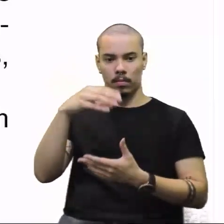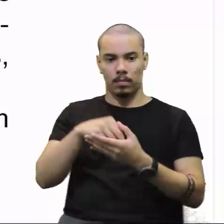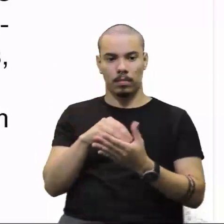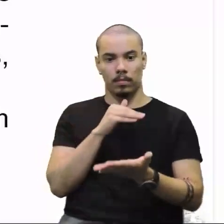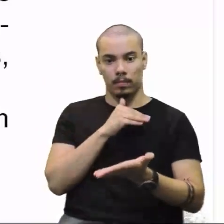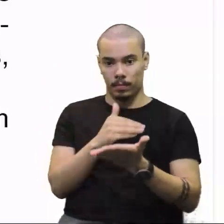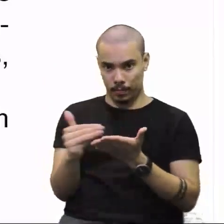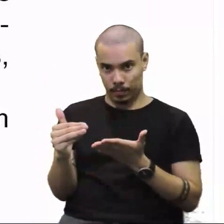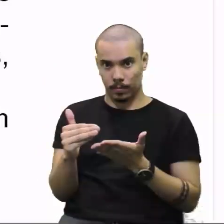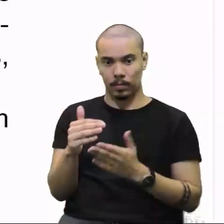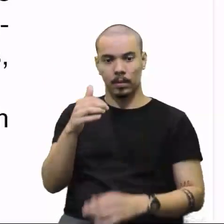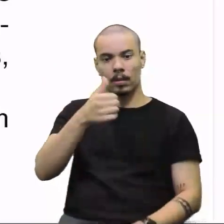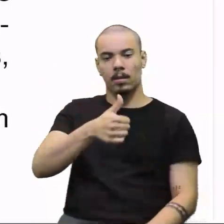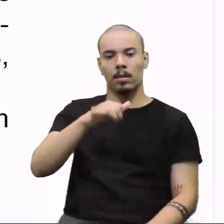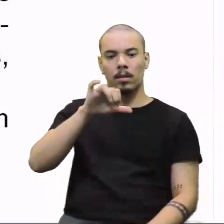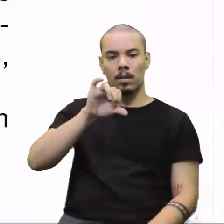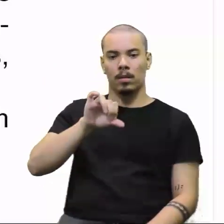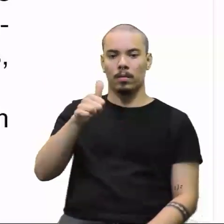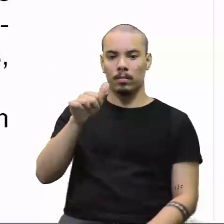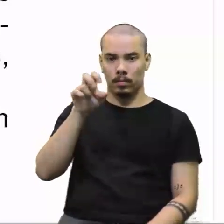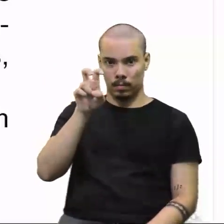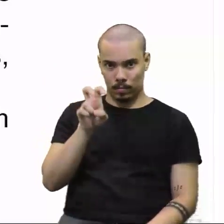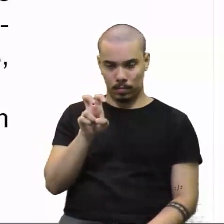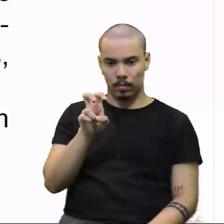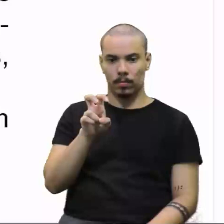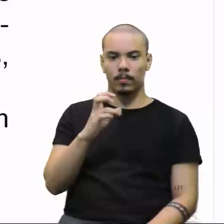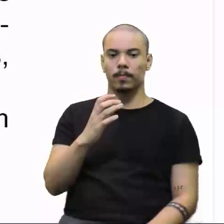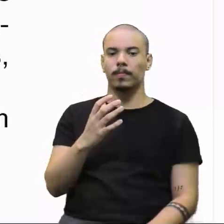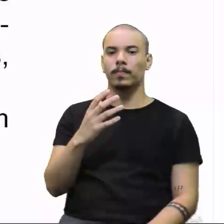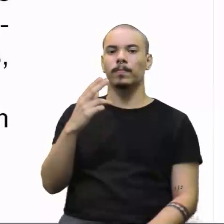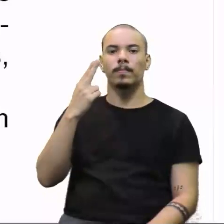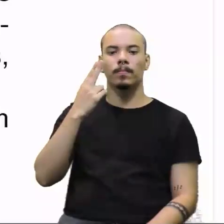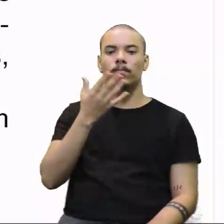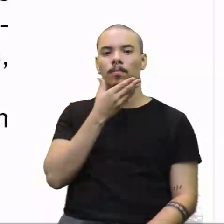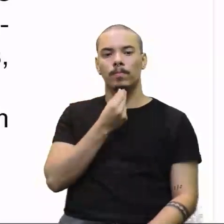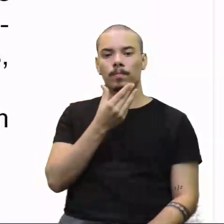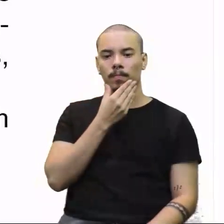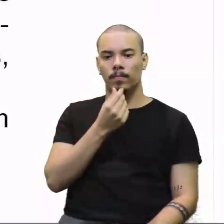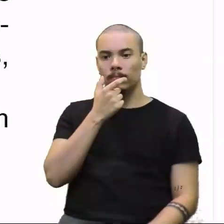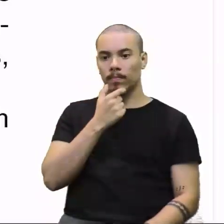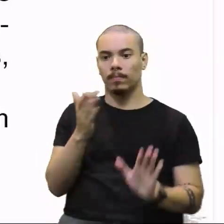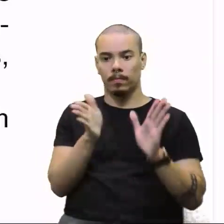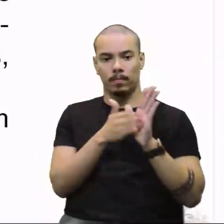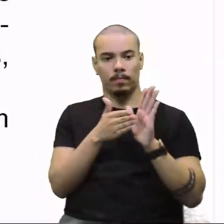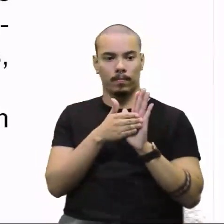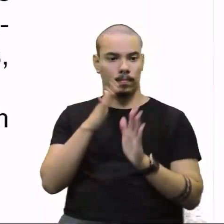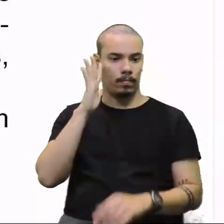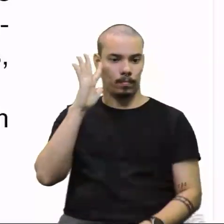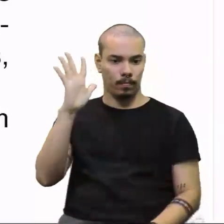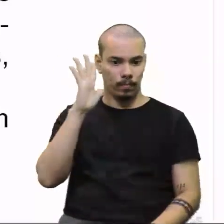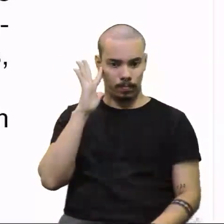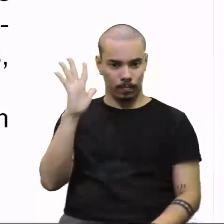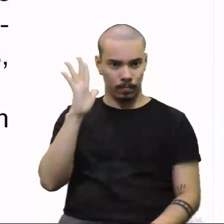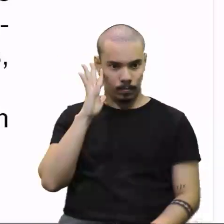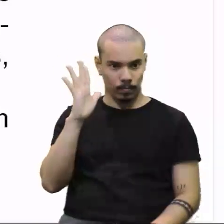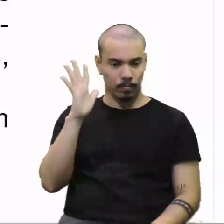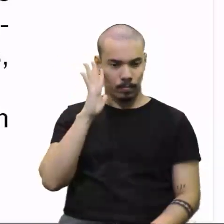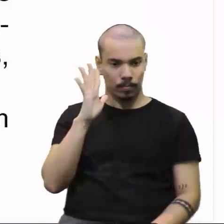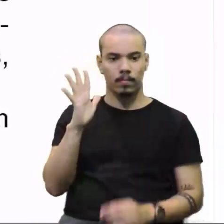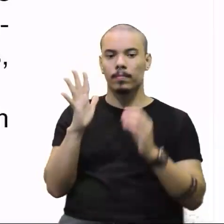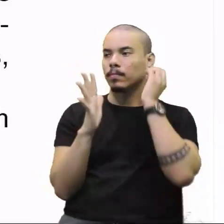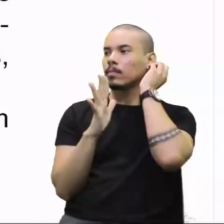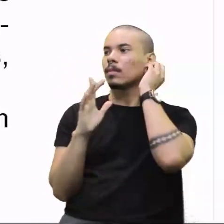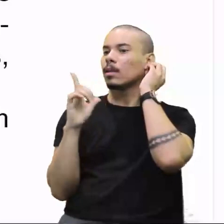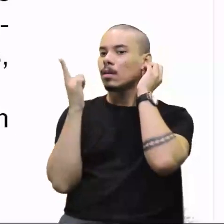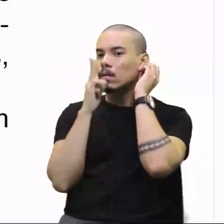inerciais. Em 1915, Einstein propôs a teoria geral da relatividade. Em 5, foi